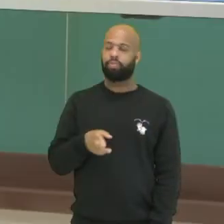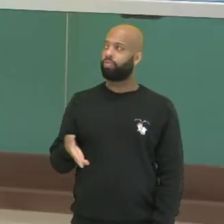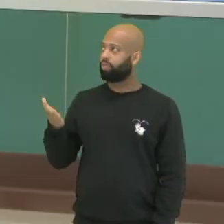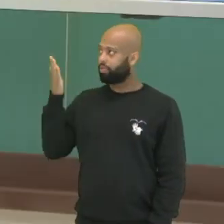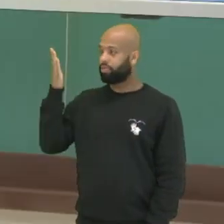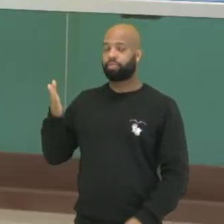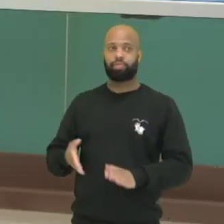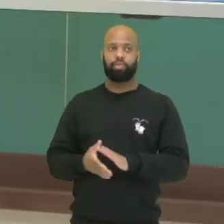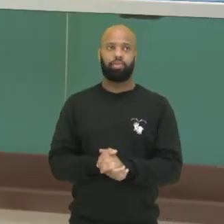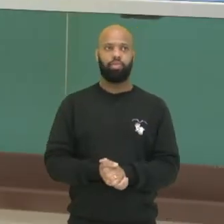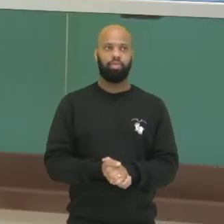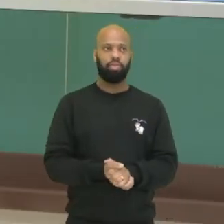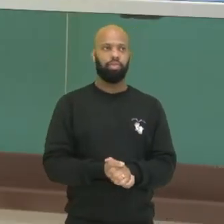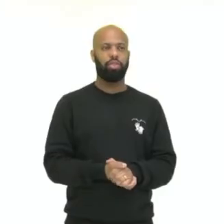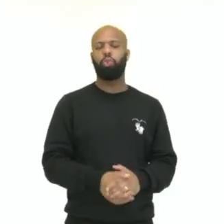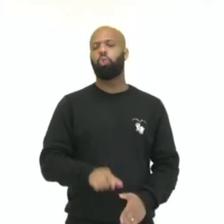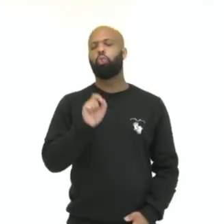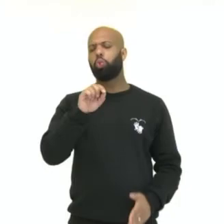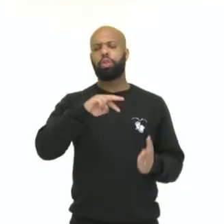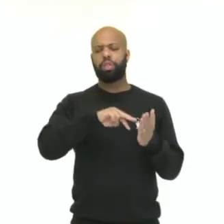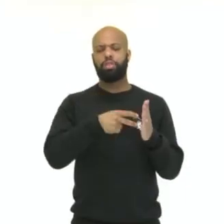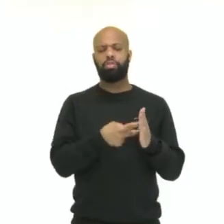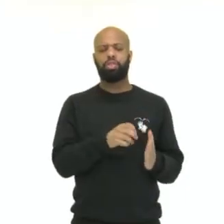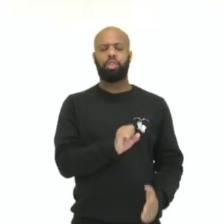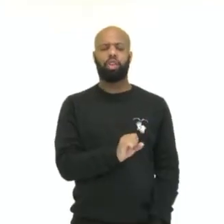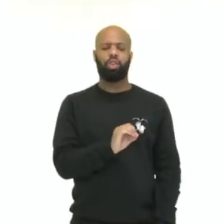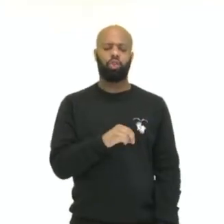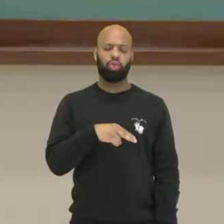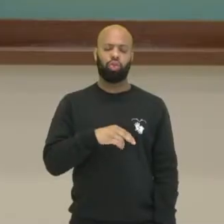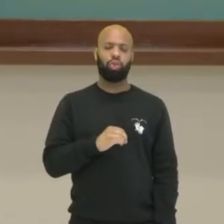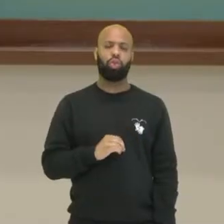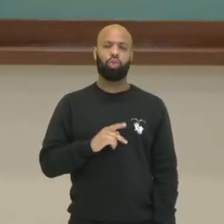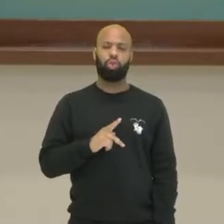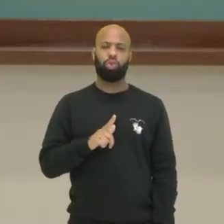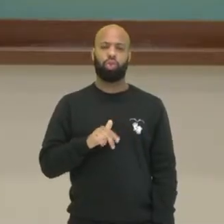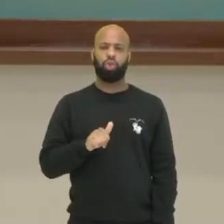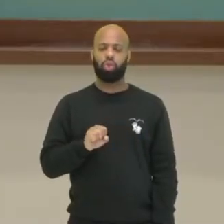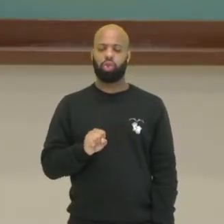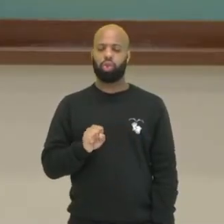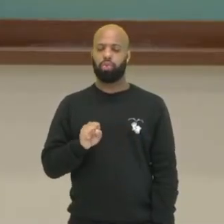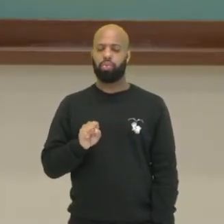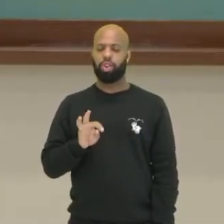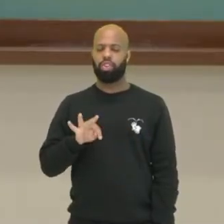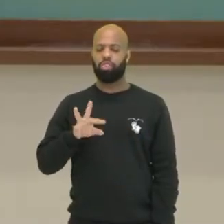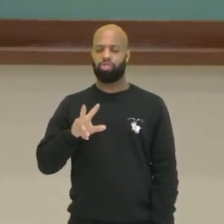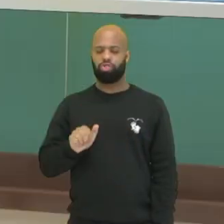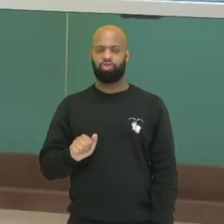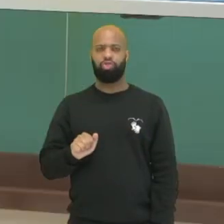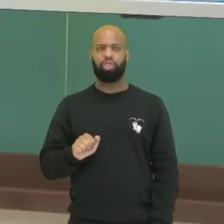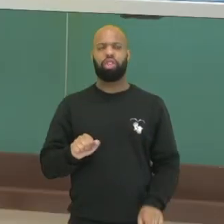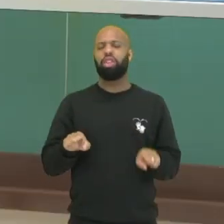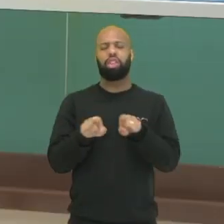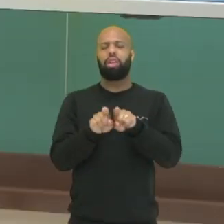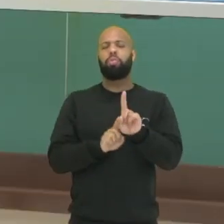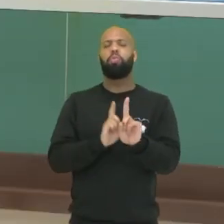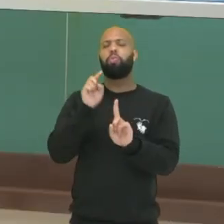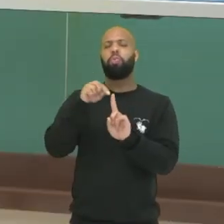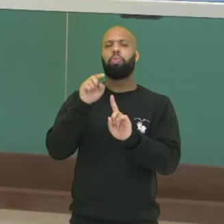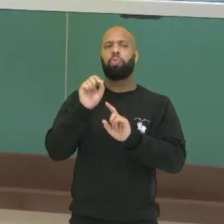passei? O que é sonoplastia e qual sua função? Me acompanhe. Como sugestão de resposta, eu direi